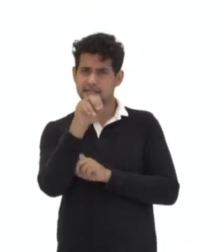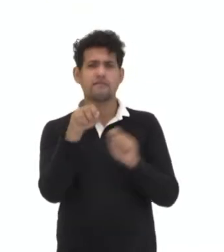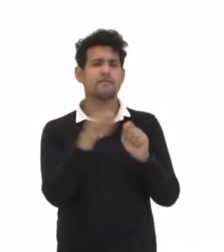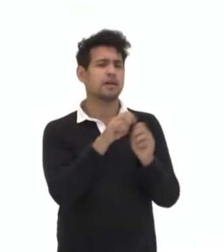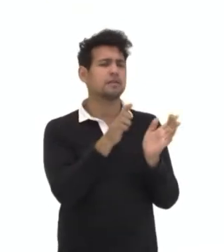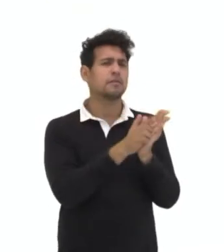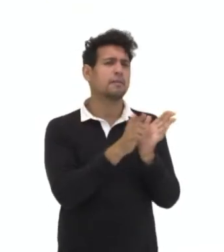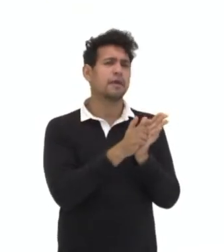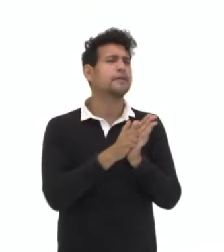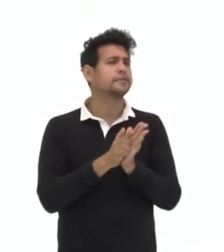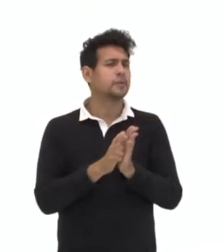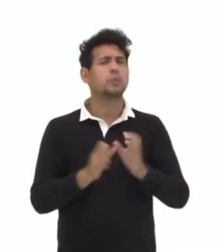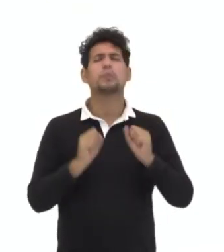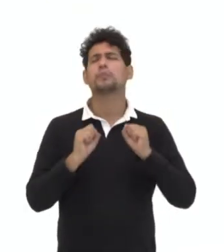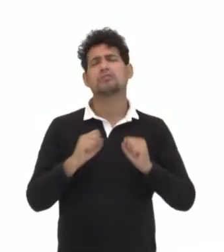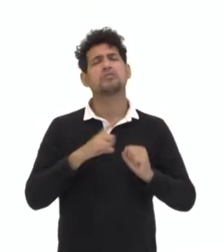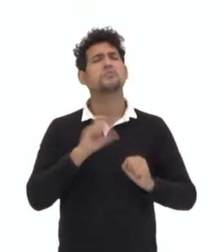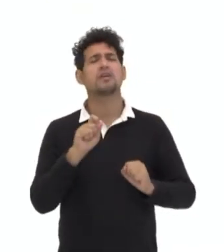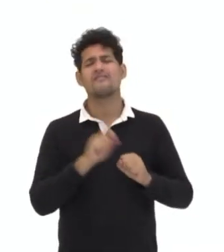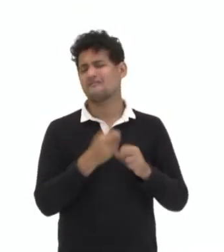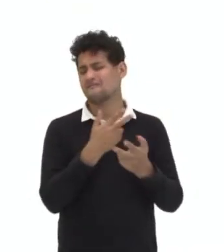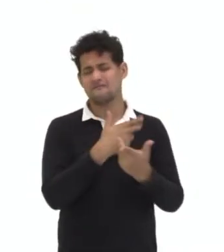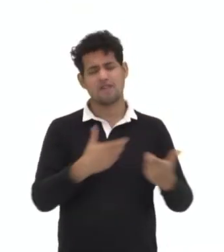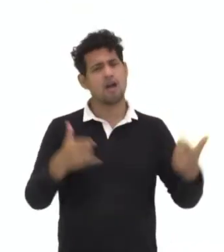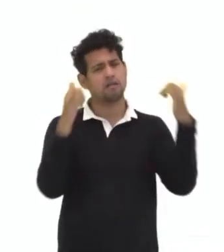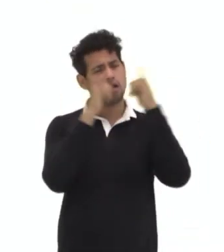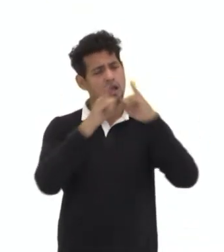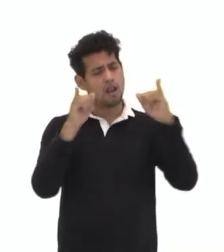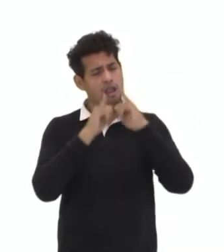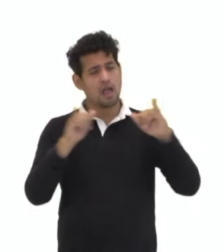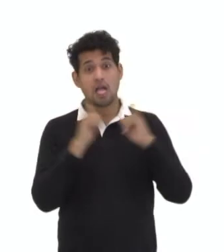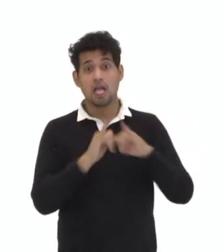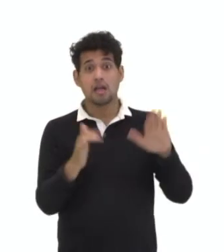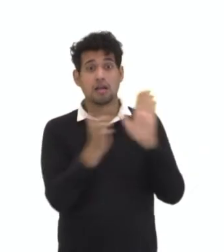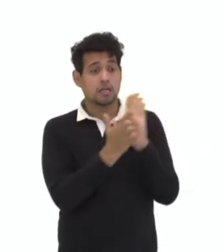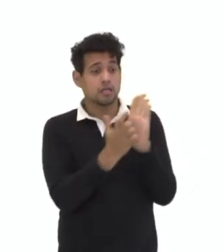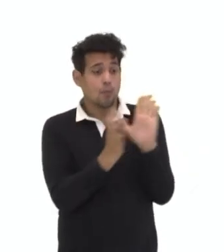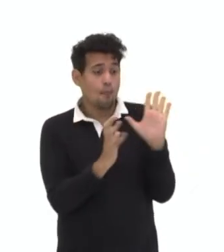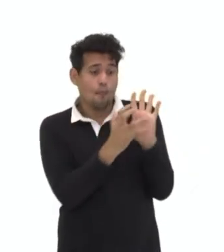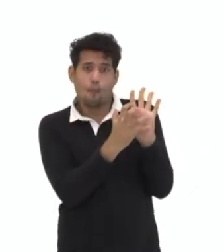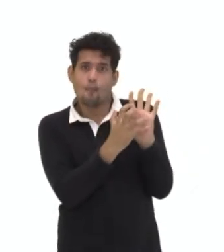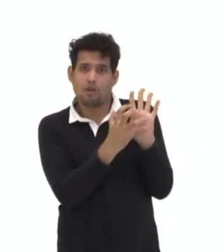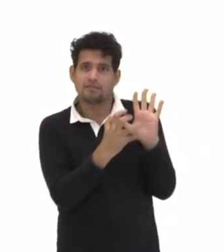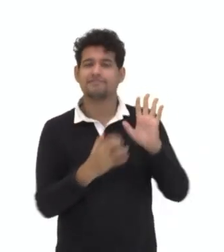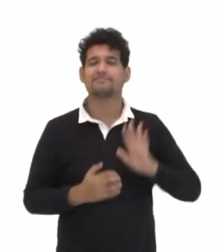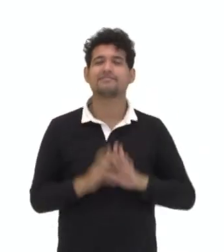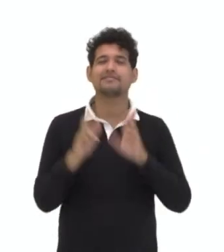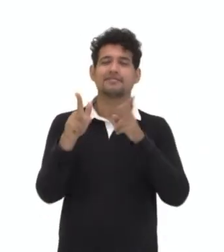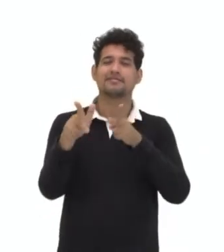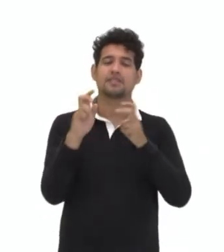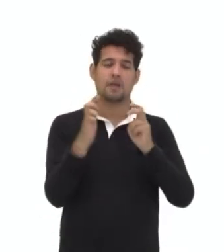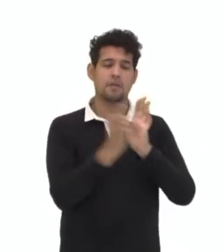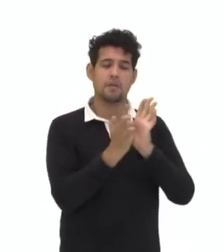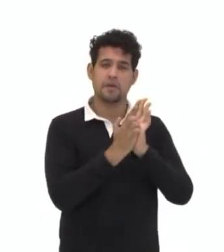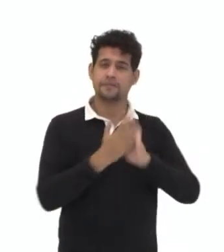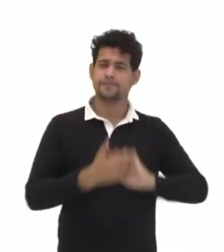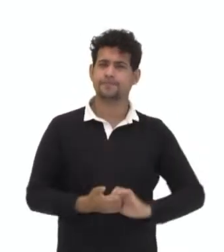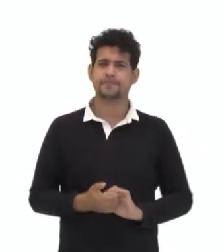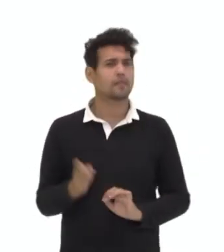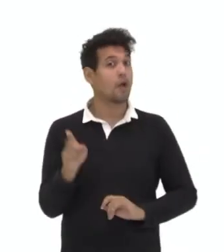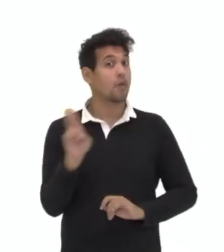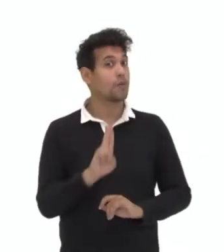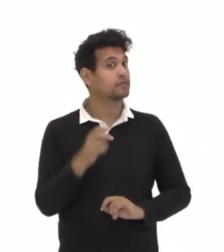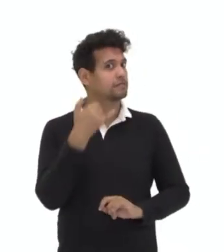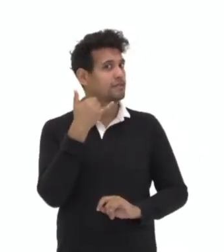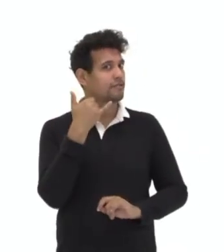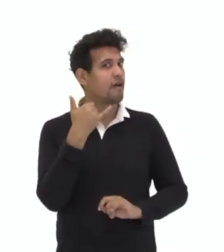panfleto possa ter muita informação em pouco espaço. Observe o panfleto a seguir. Não use